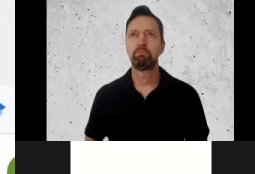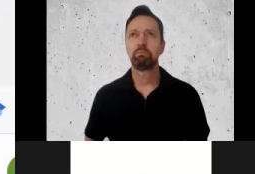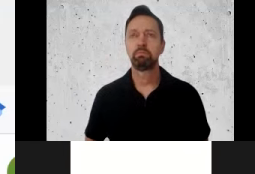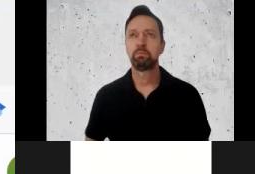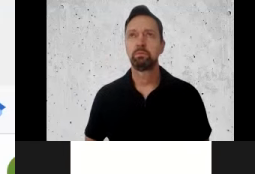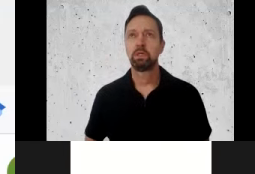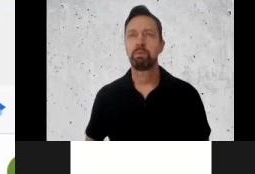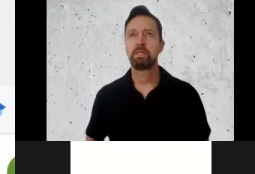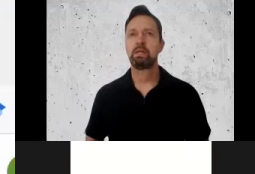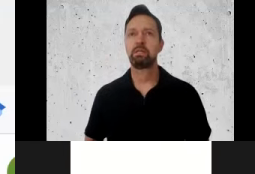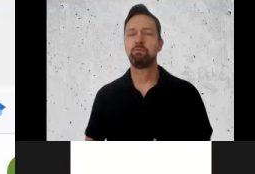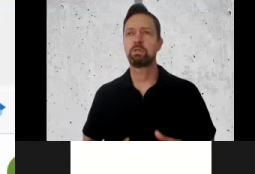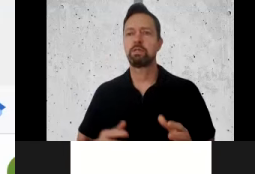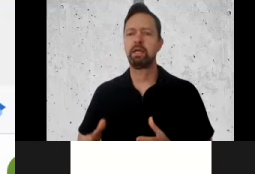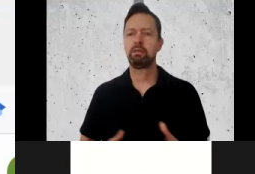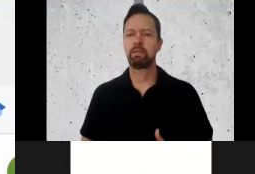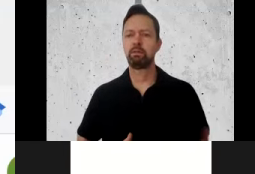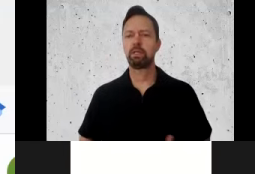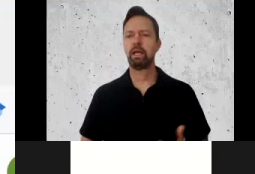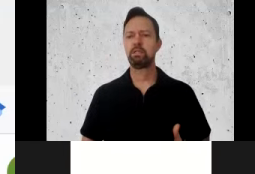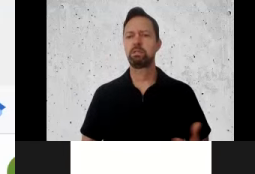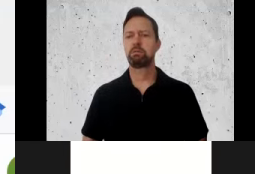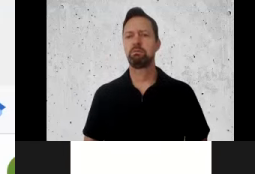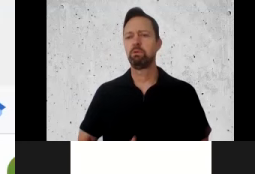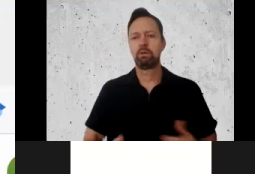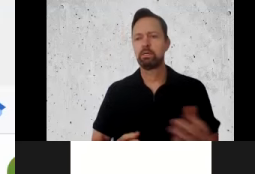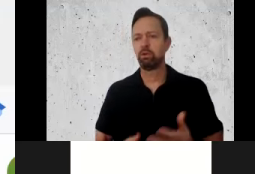Então, eu pensaria assim, uns